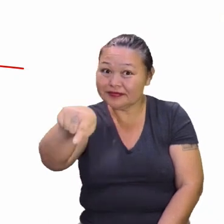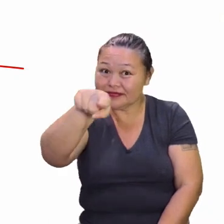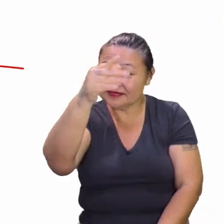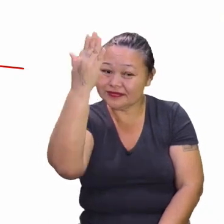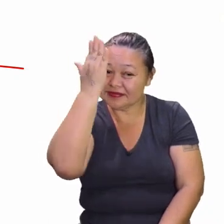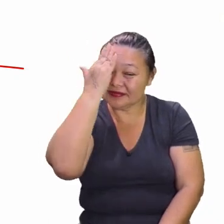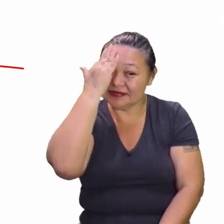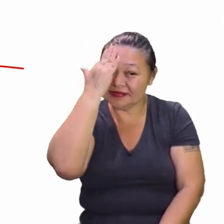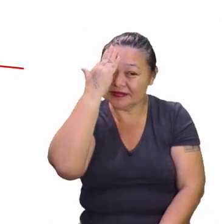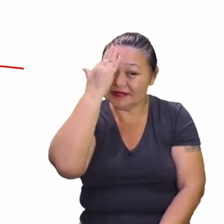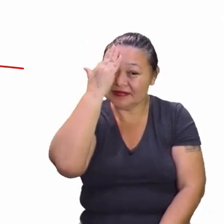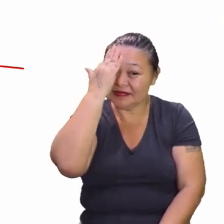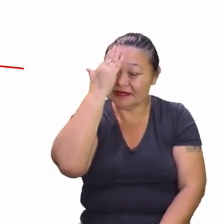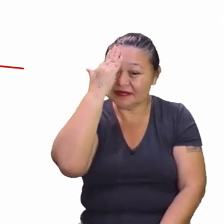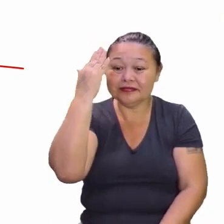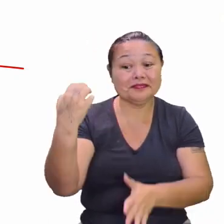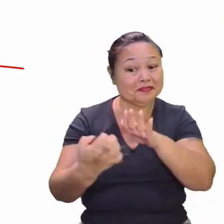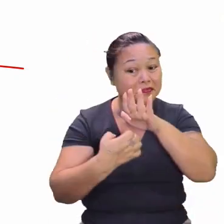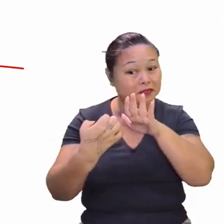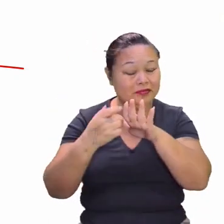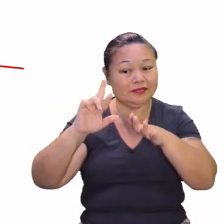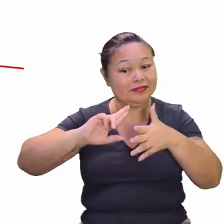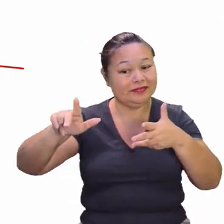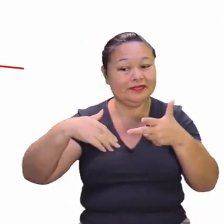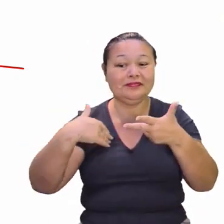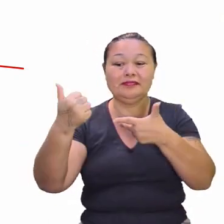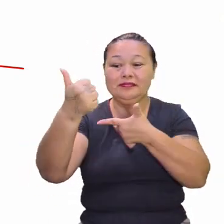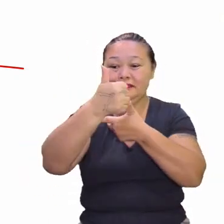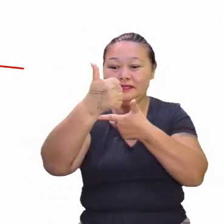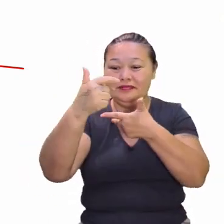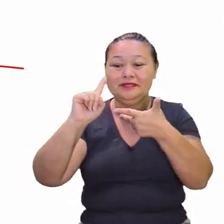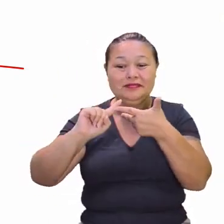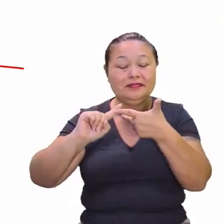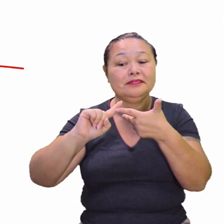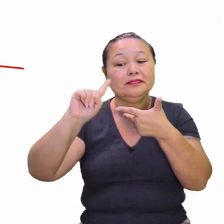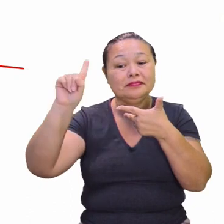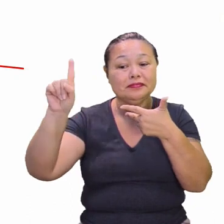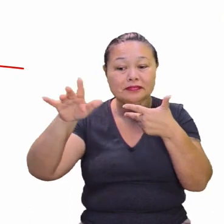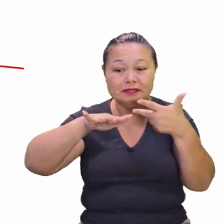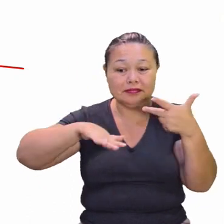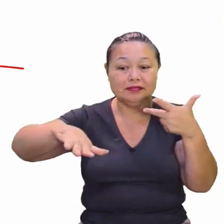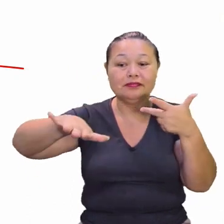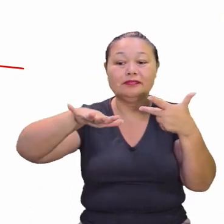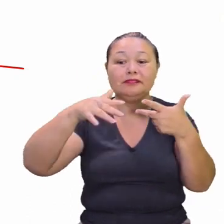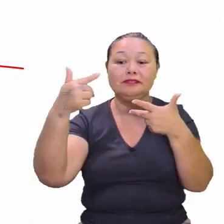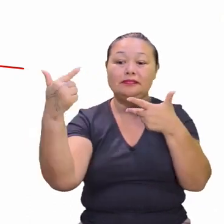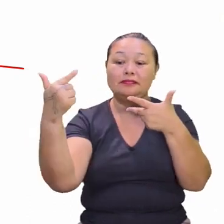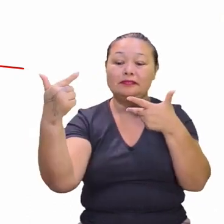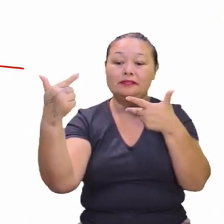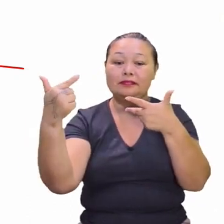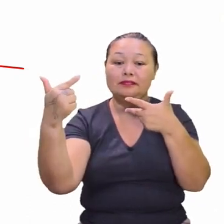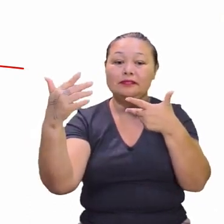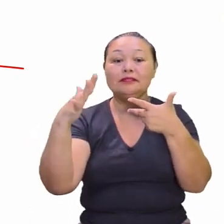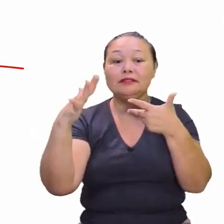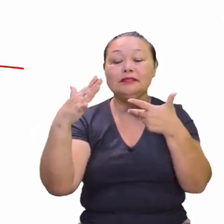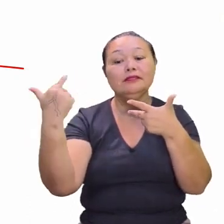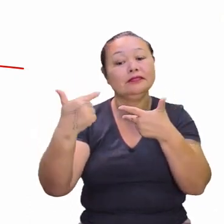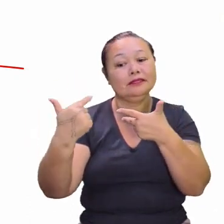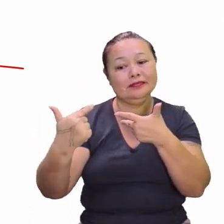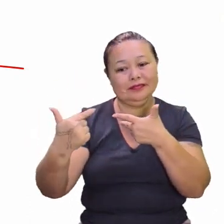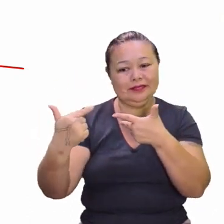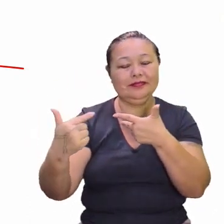que a indústria não é do setor primário, Rogério. A indústria do setor? Qual